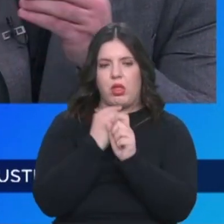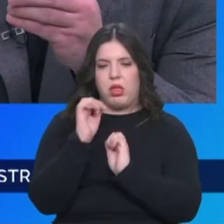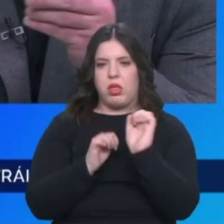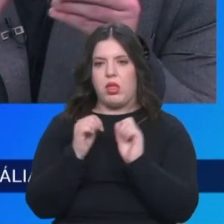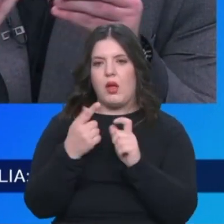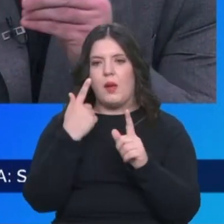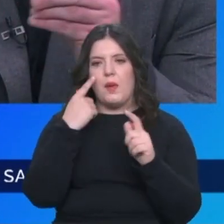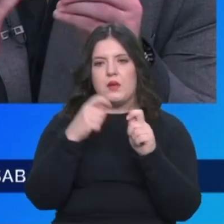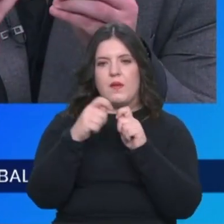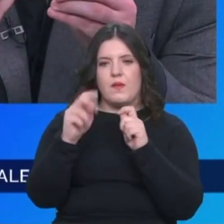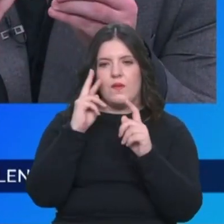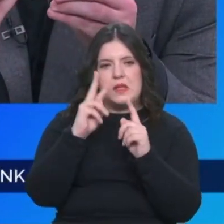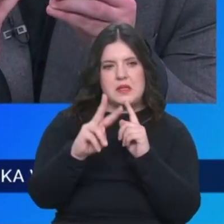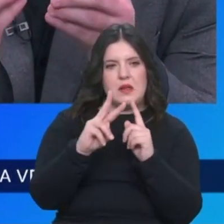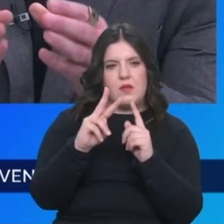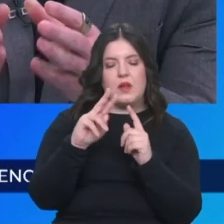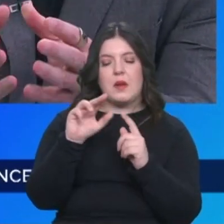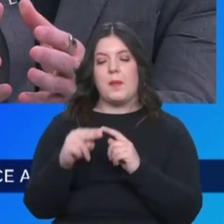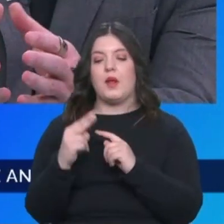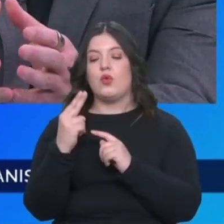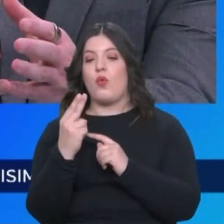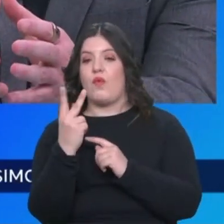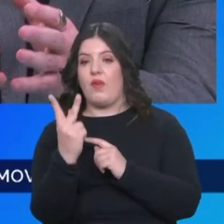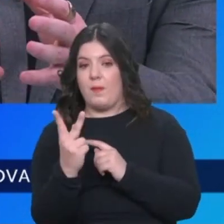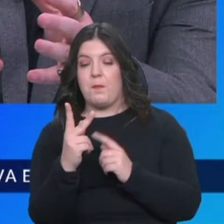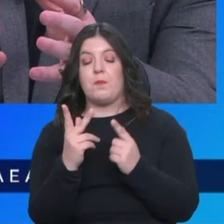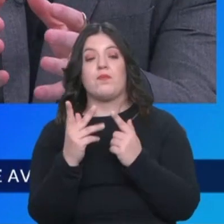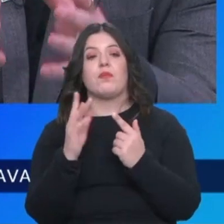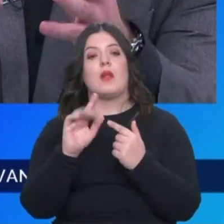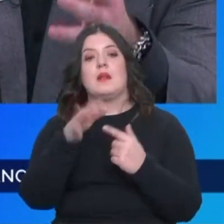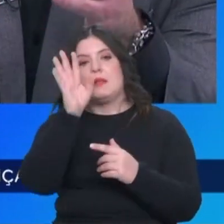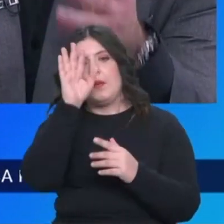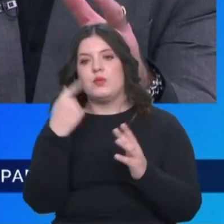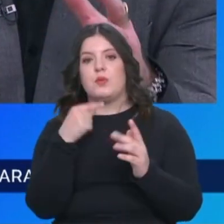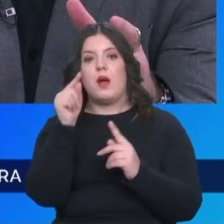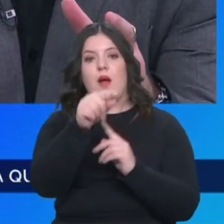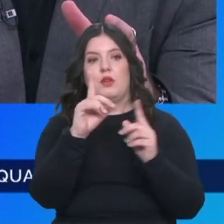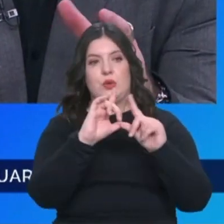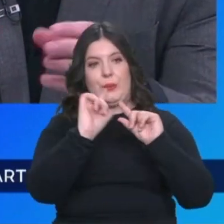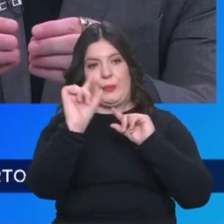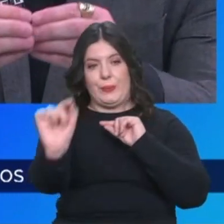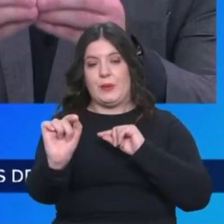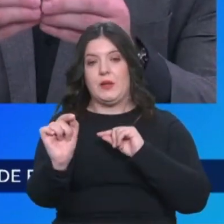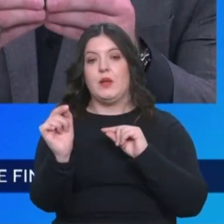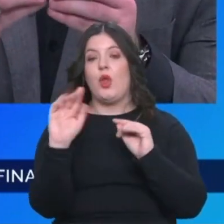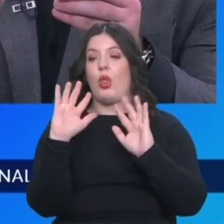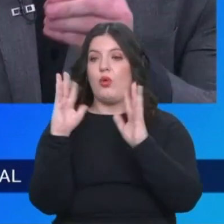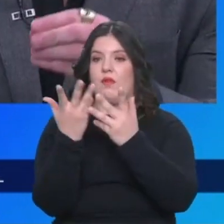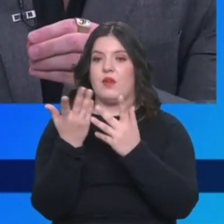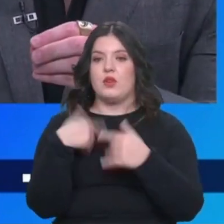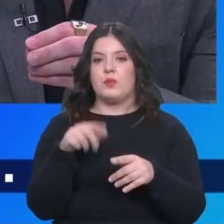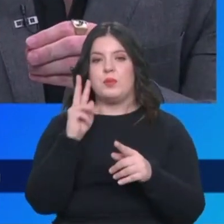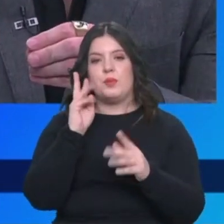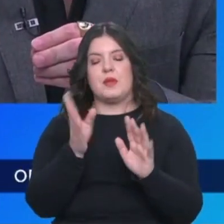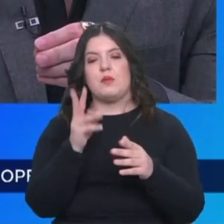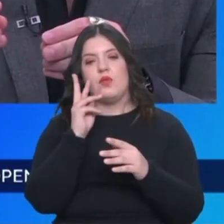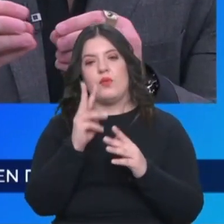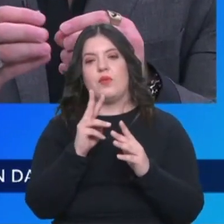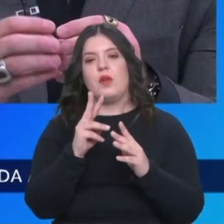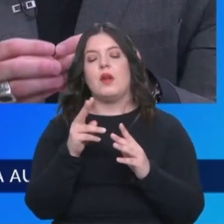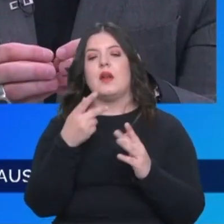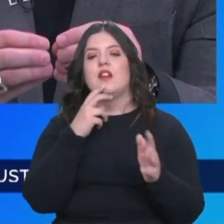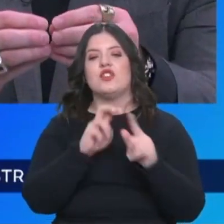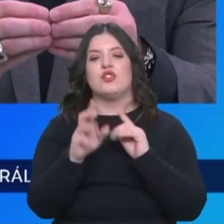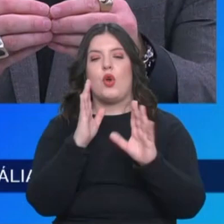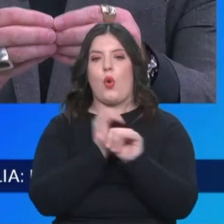do visível e um bocadinho do ultravioleta. E nós sabemos que, para ir a regiões tão distantes do universo, nós precisamos de ver aquilo com uma outra